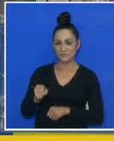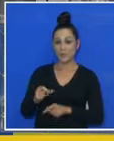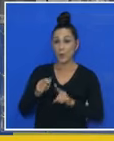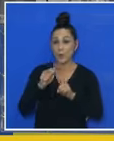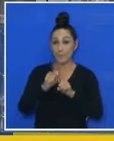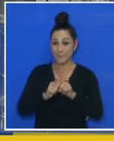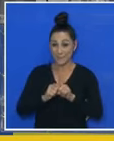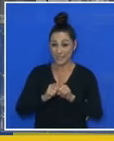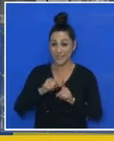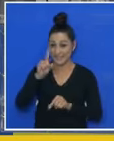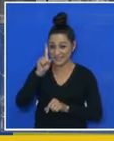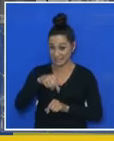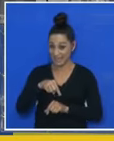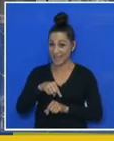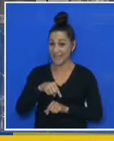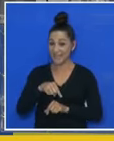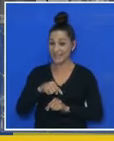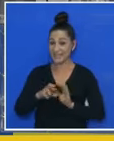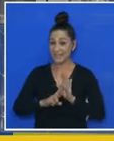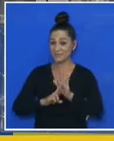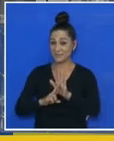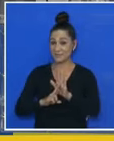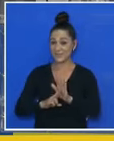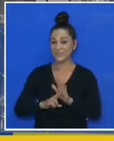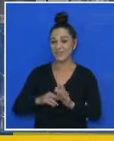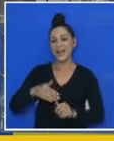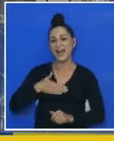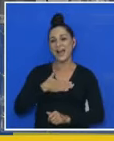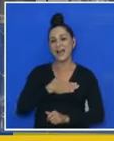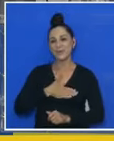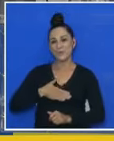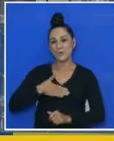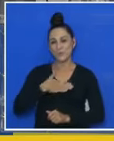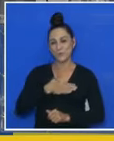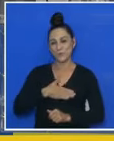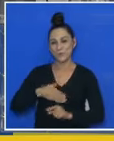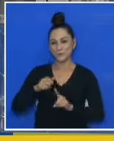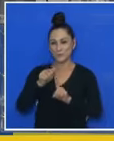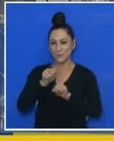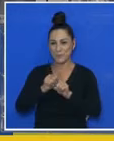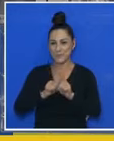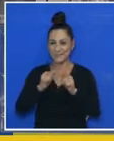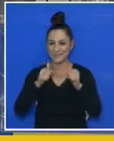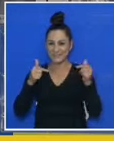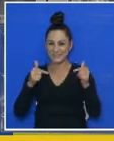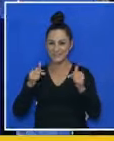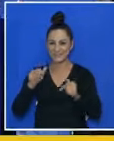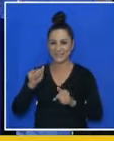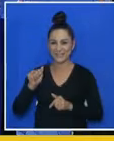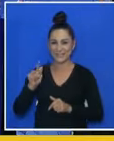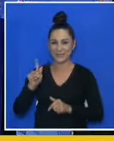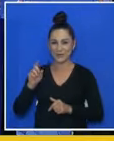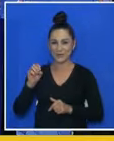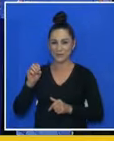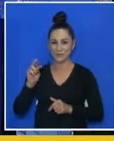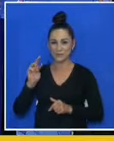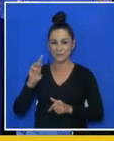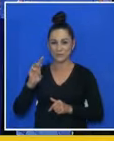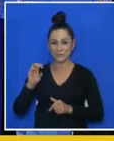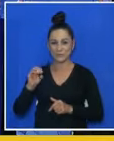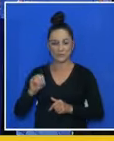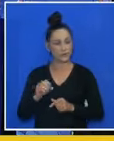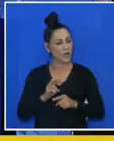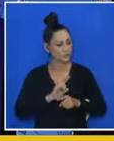E o mês correspondente é agosto. Agosto é o mês da sorte. Auditoras,